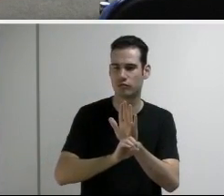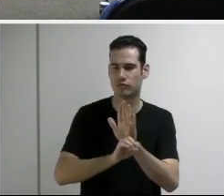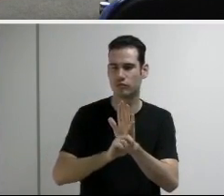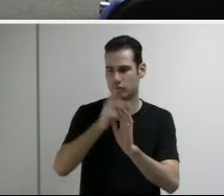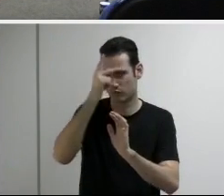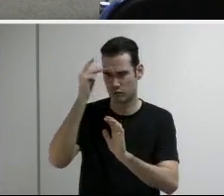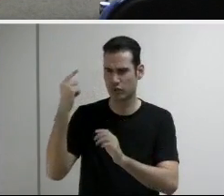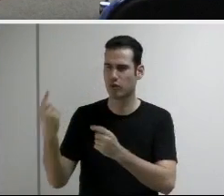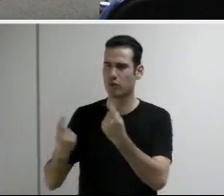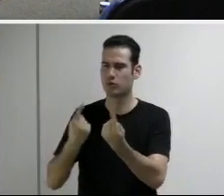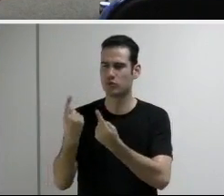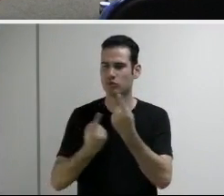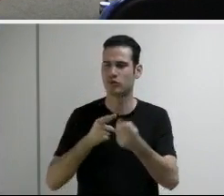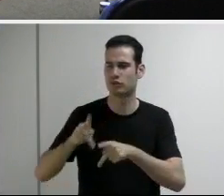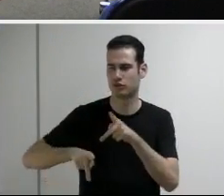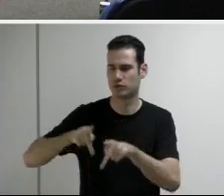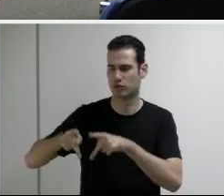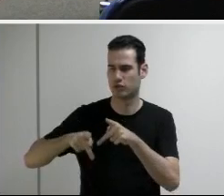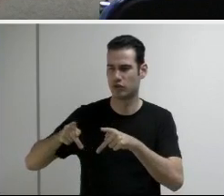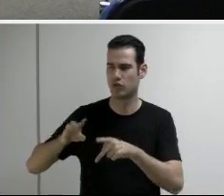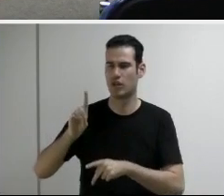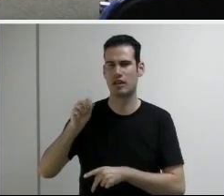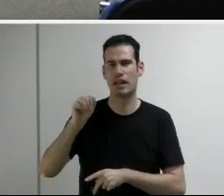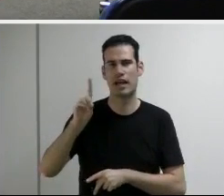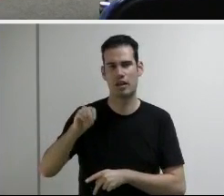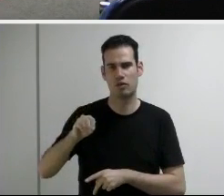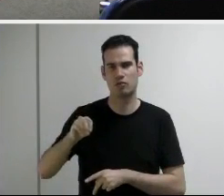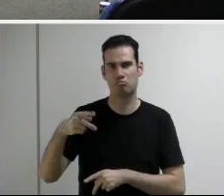dados, né, o cidadão. Ele tem,